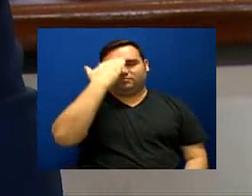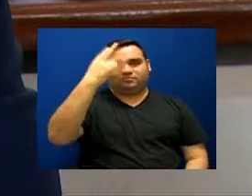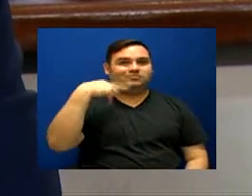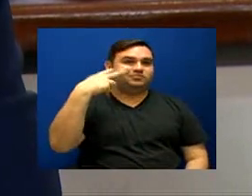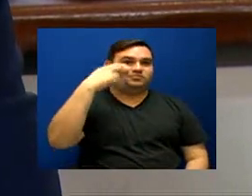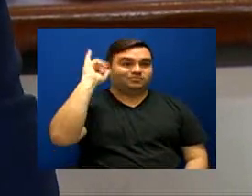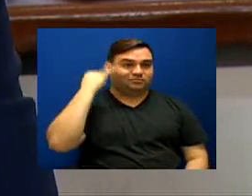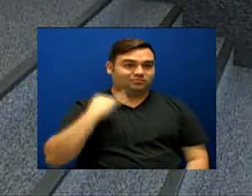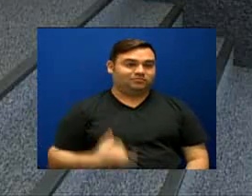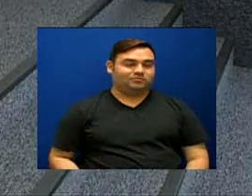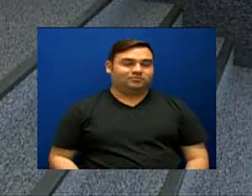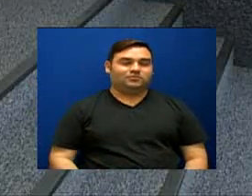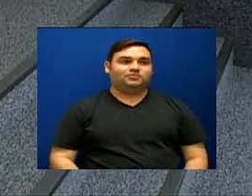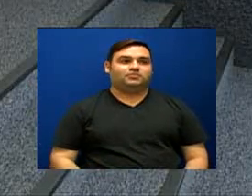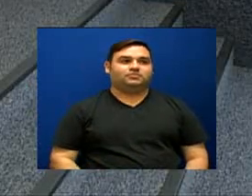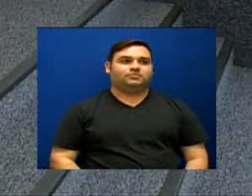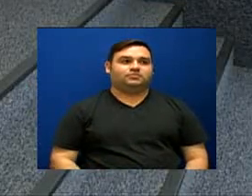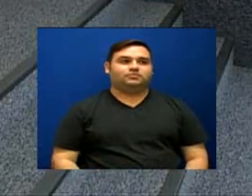vereador Yara.